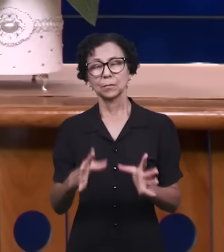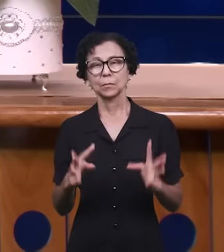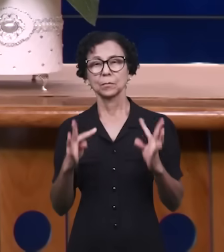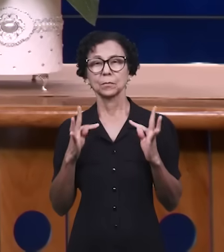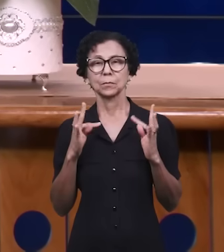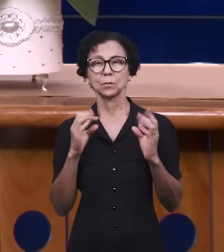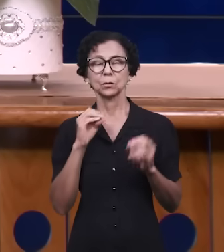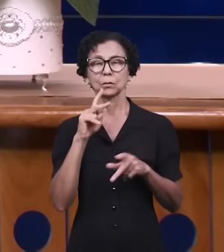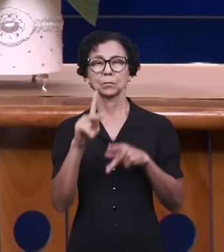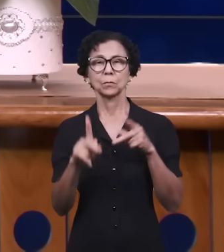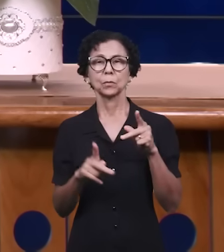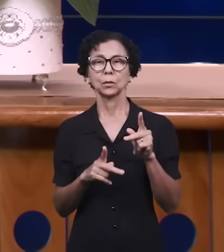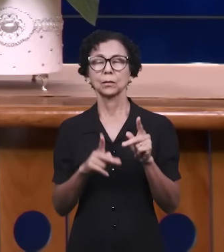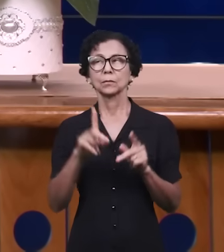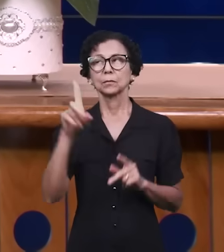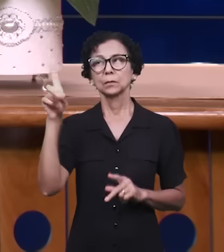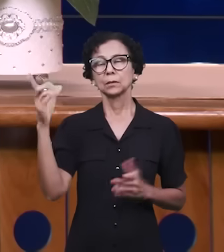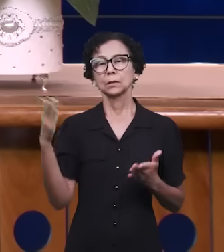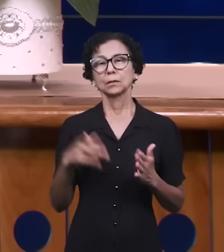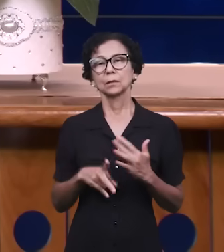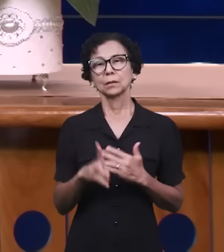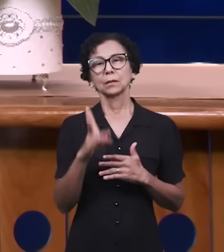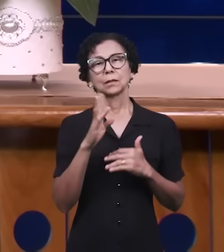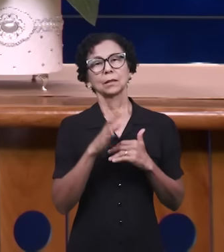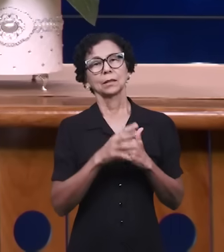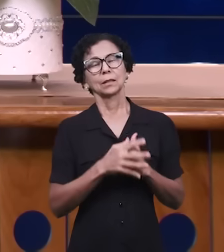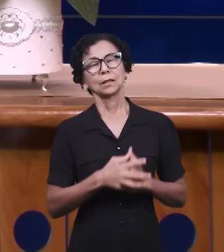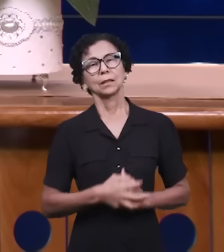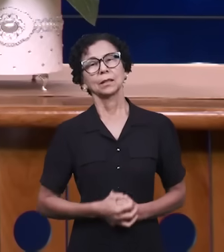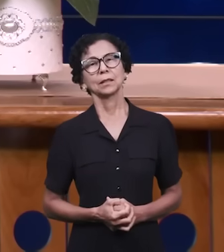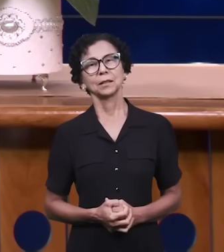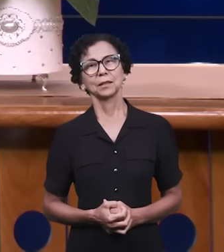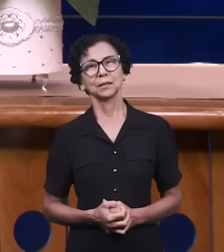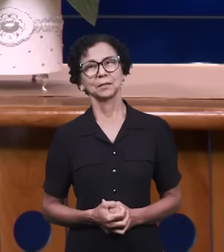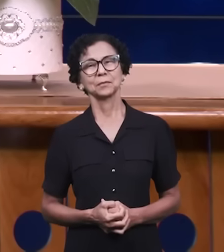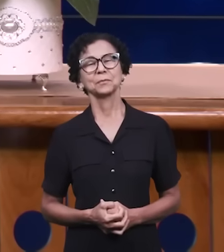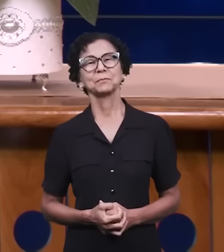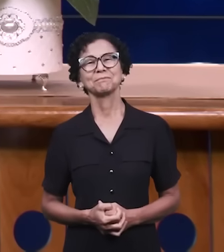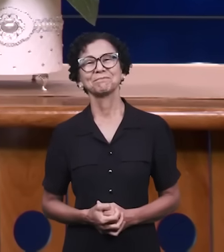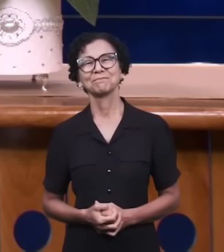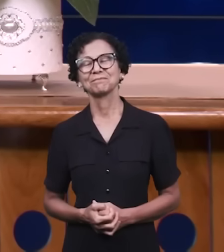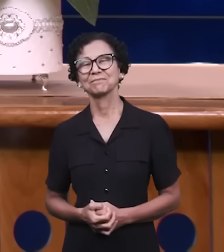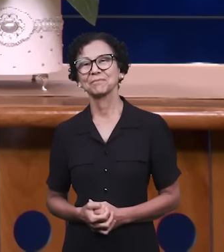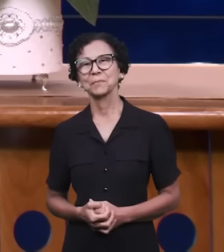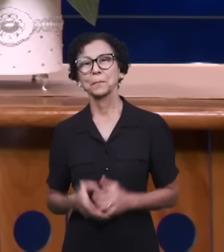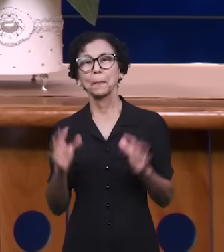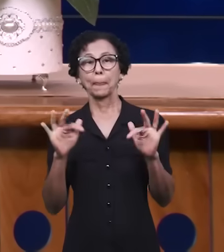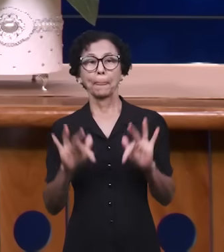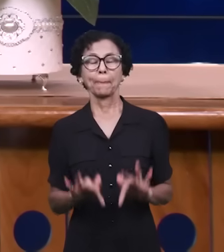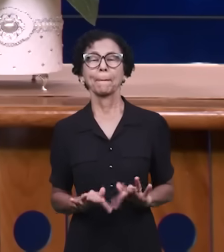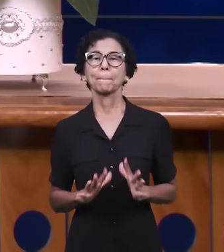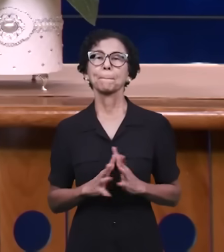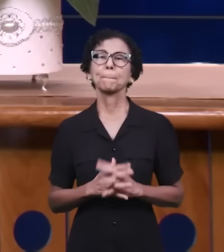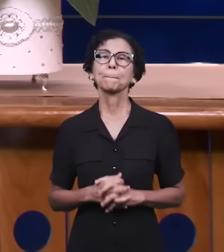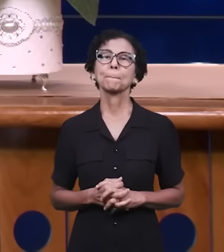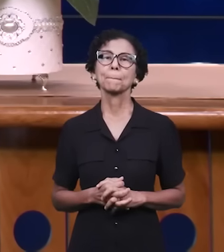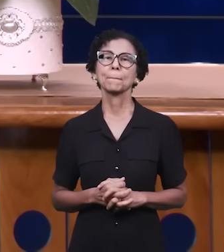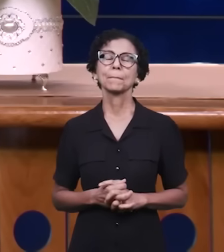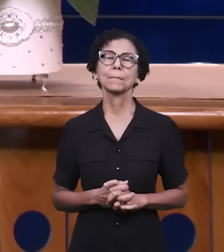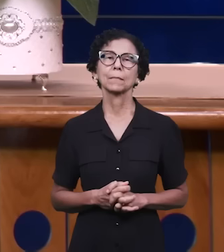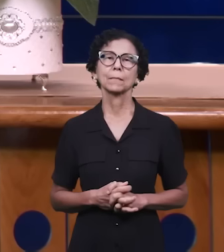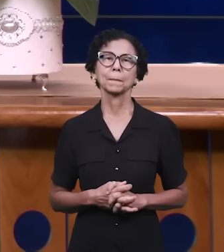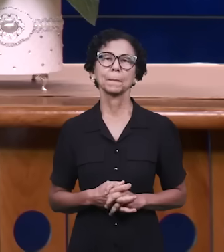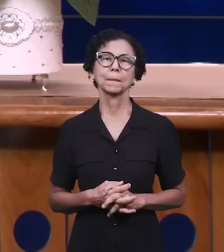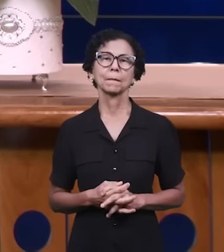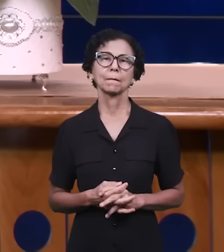repousem sobre vós e sobre todo o povo de Deus, desde agora e para sempre. Amém. Amém. Glória a Jesus. Está encerrada essa transmissão.